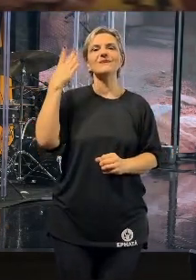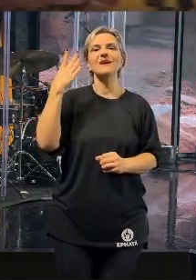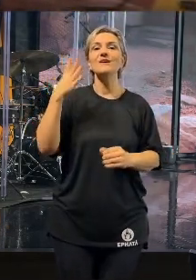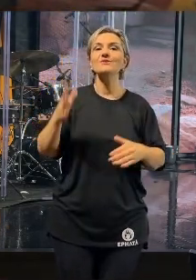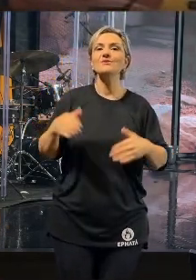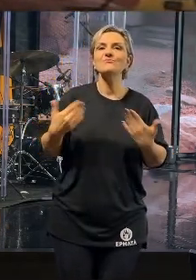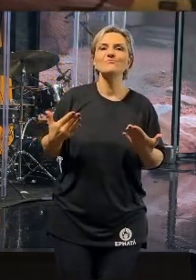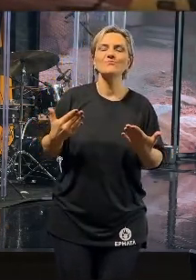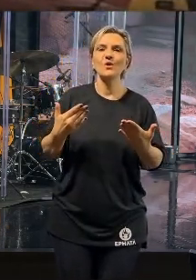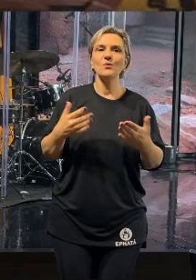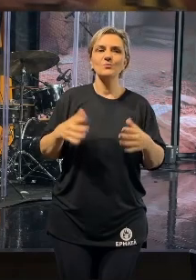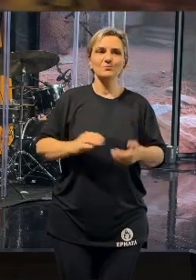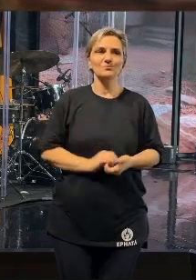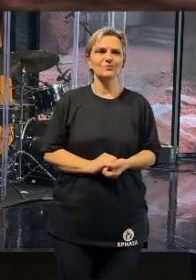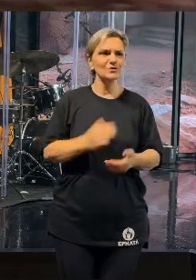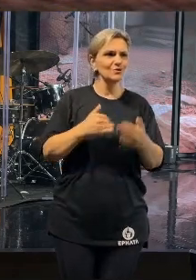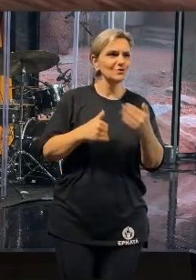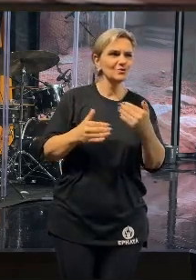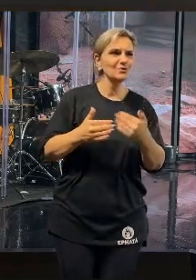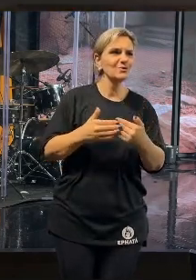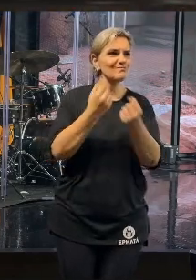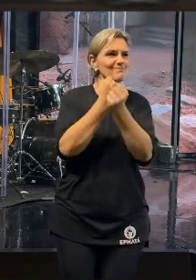ferrolhos, correntes são